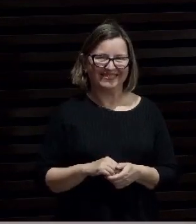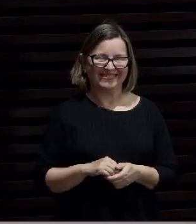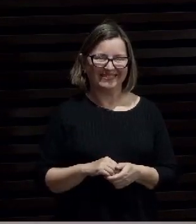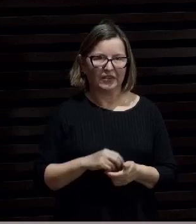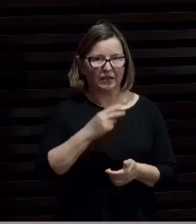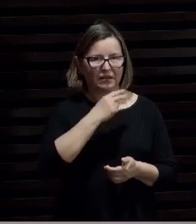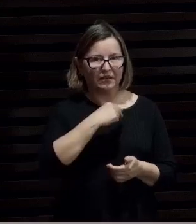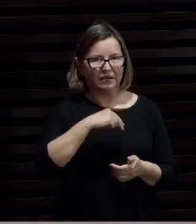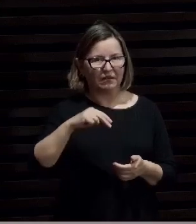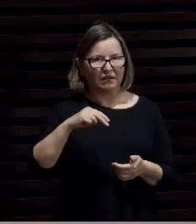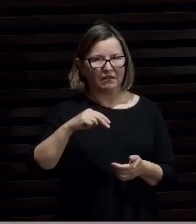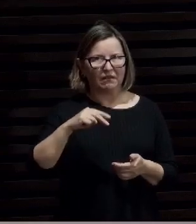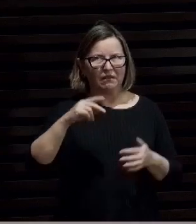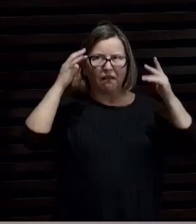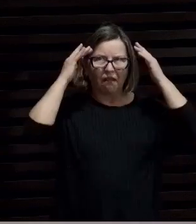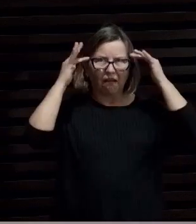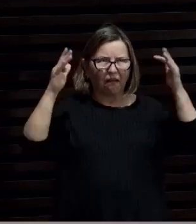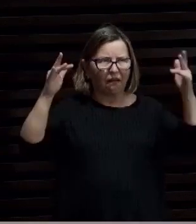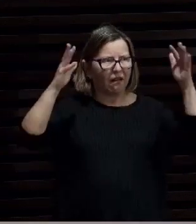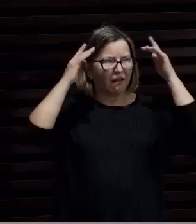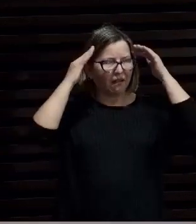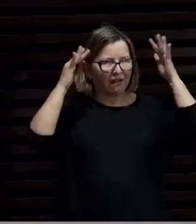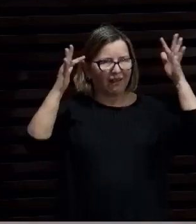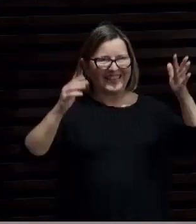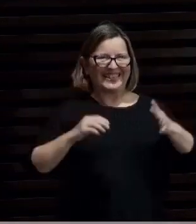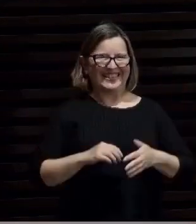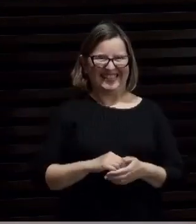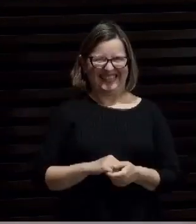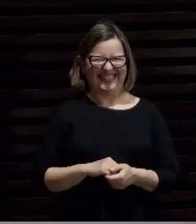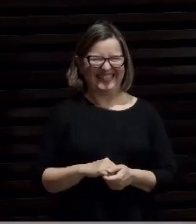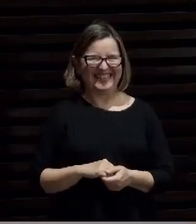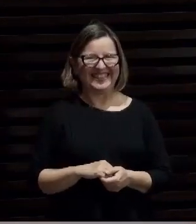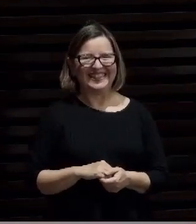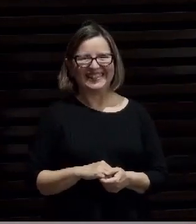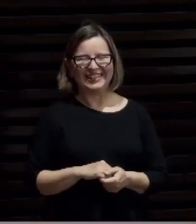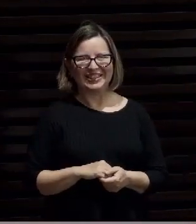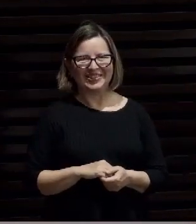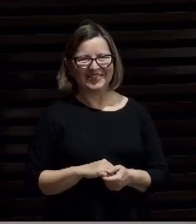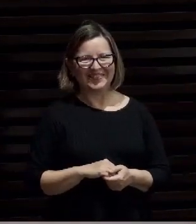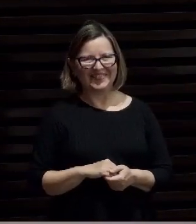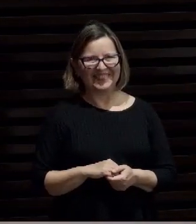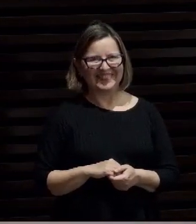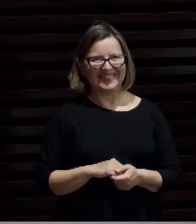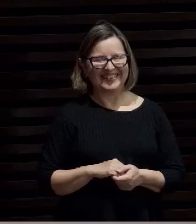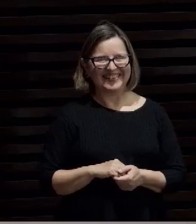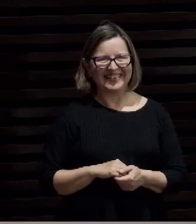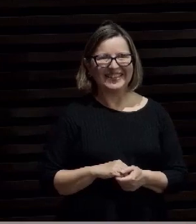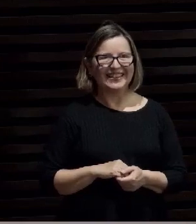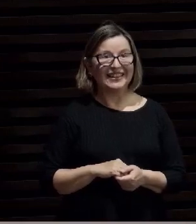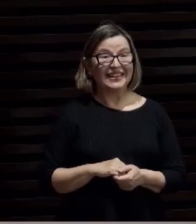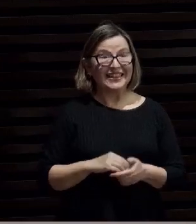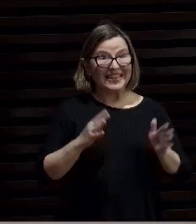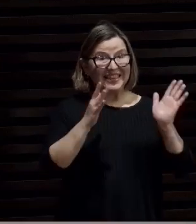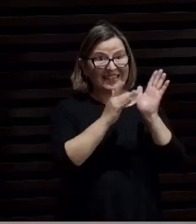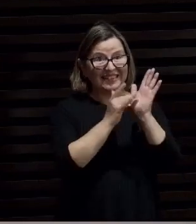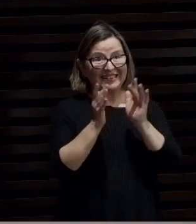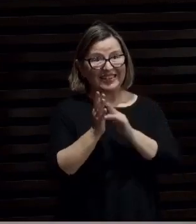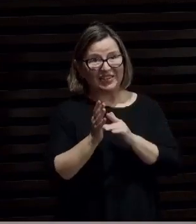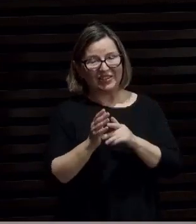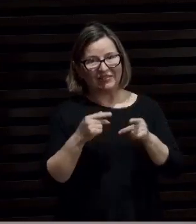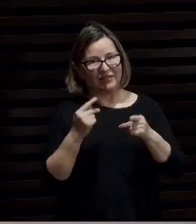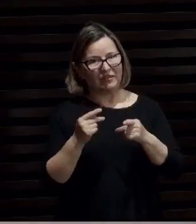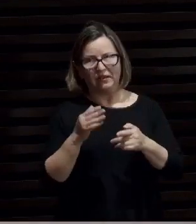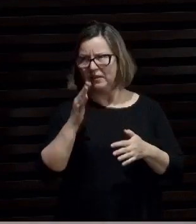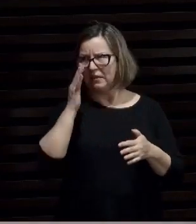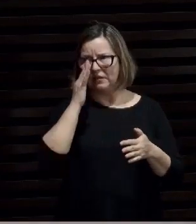Nicodemos estava viajando. Na expressão mais atual, Nicodemos estava viajando, não estava entendendo nada. E Jesus, ele diz assim, não te